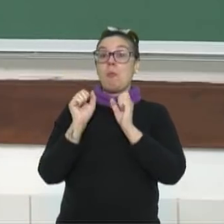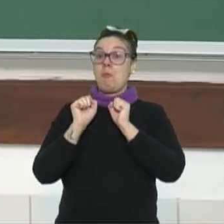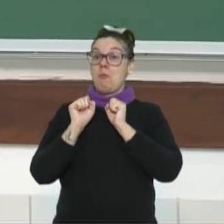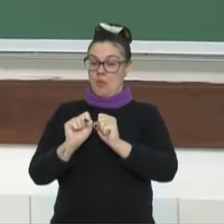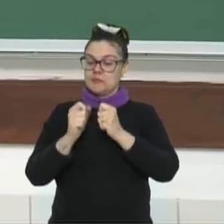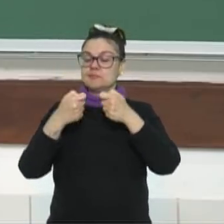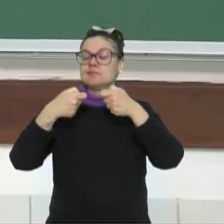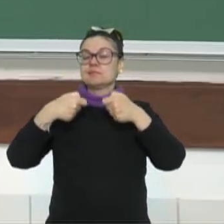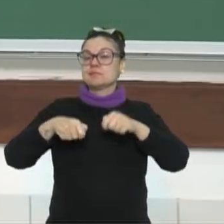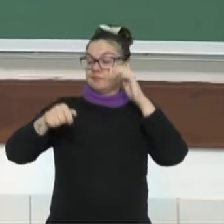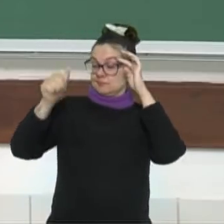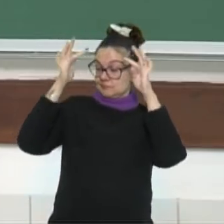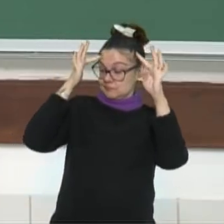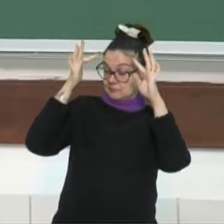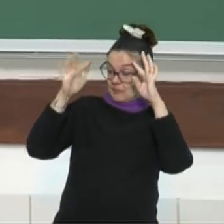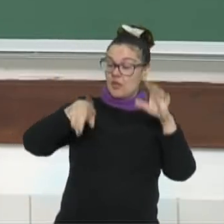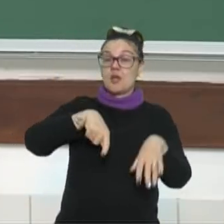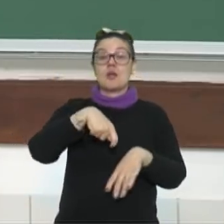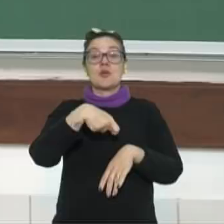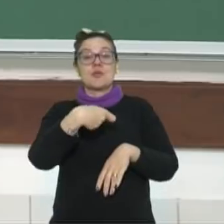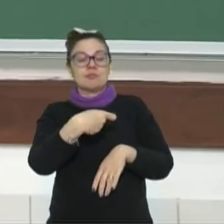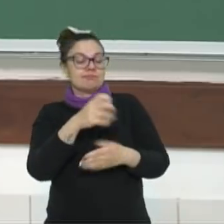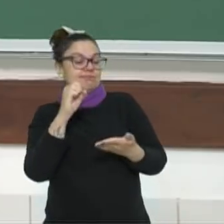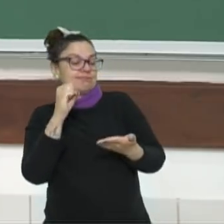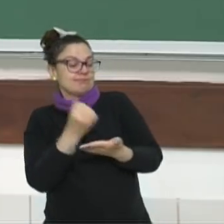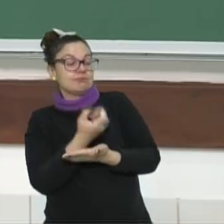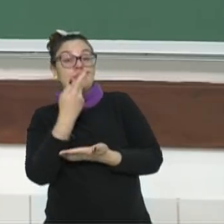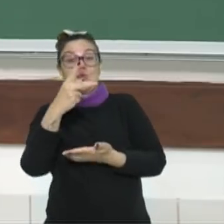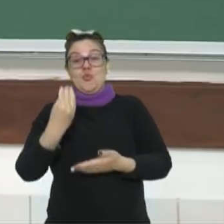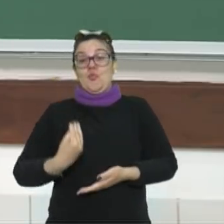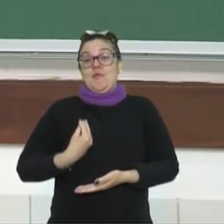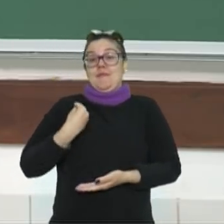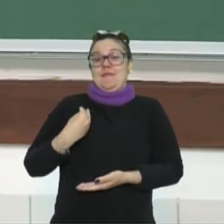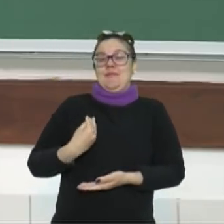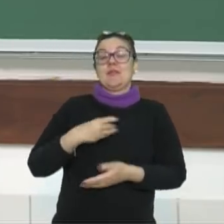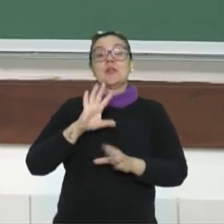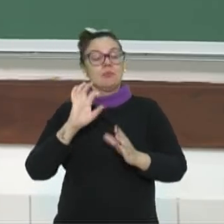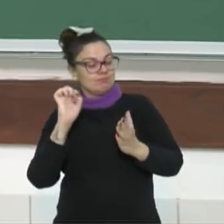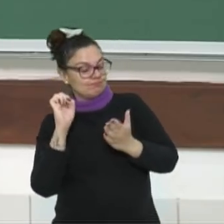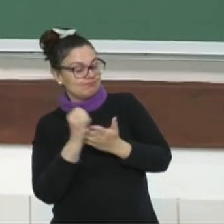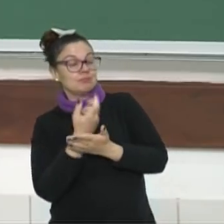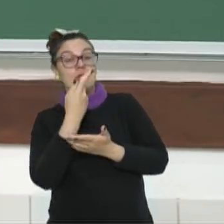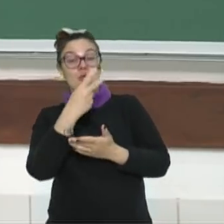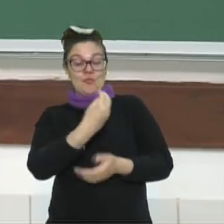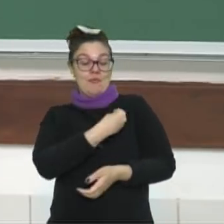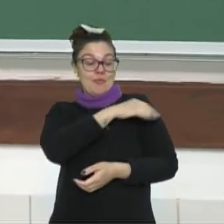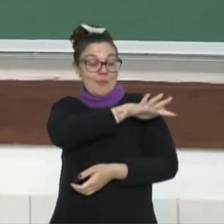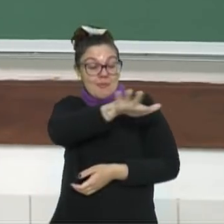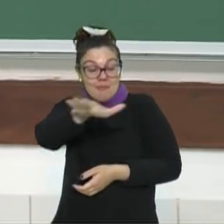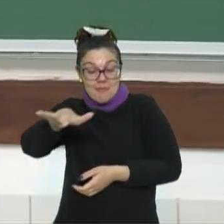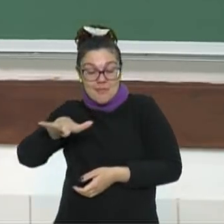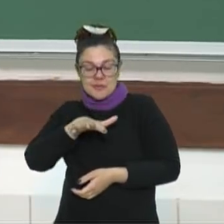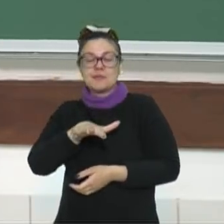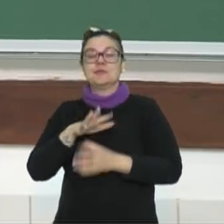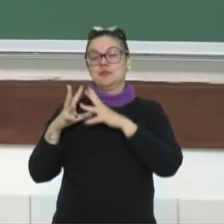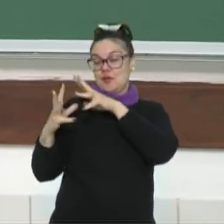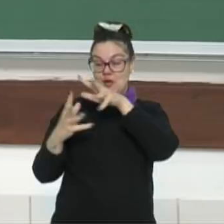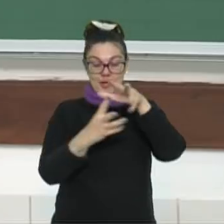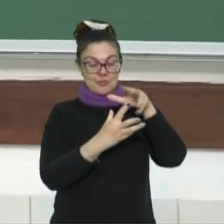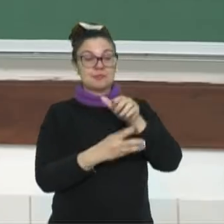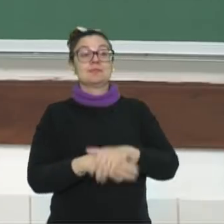deve refletir sobre as questões que impactam, no final das contas, a sua própria vida, a vida das pessoas que estão à sua volta e a vida de toda a